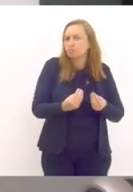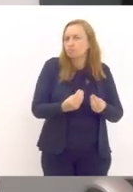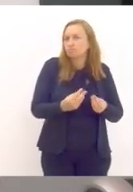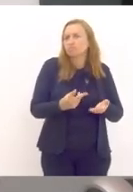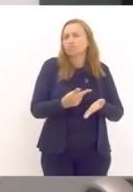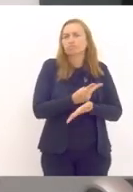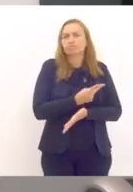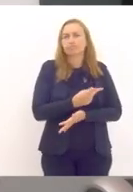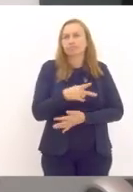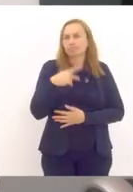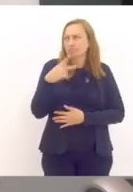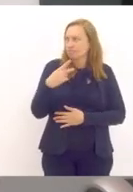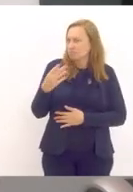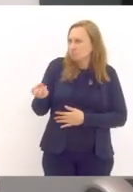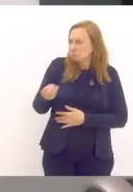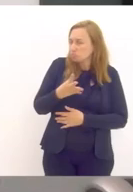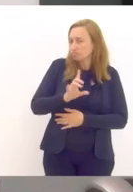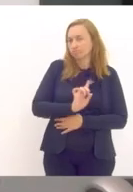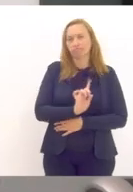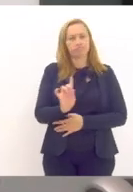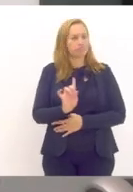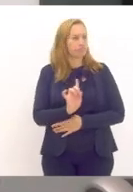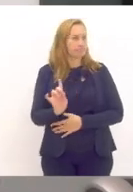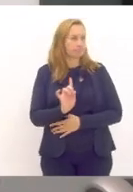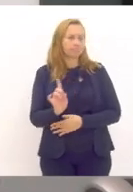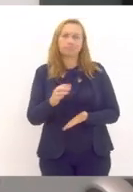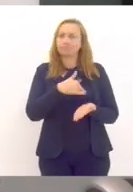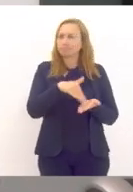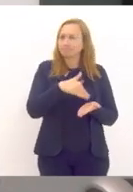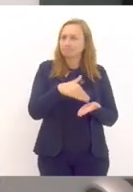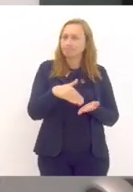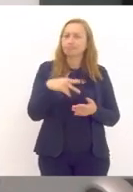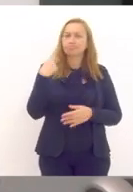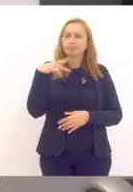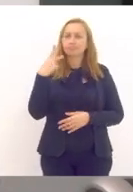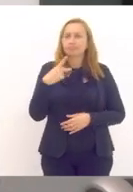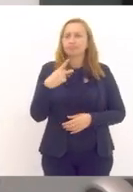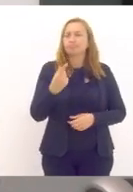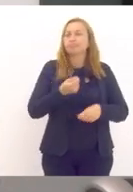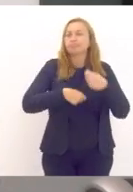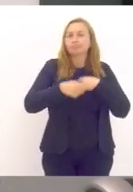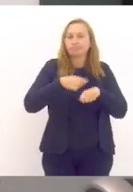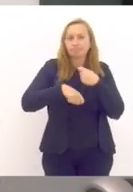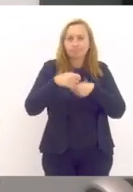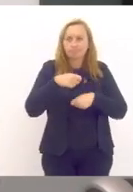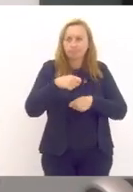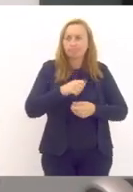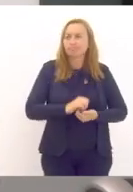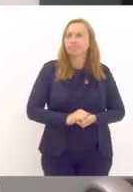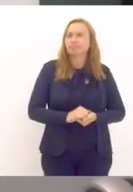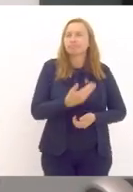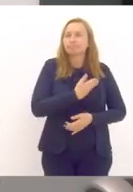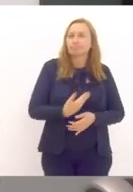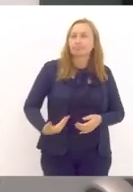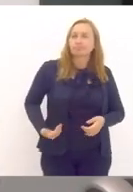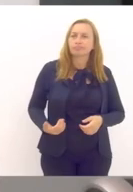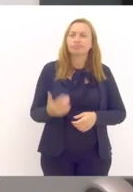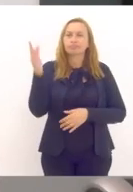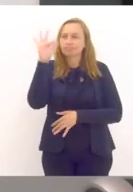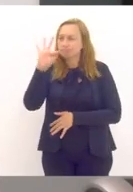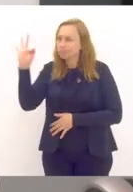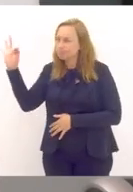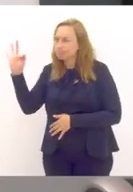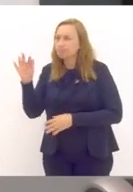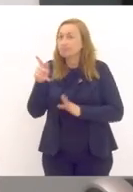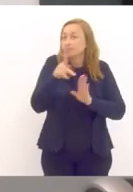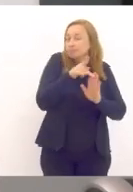eu não estou falando nada de novo, não. A Secretaria de Política Econômica, através de do Governo Federal, através de uma